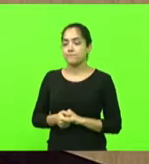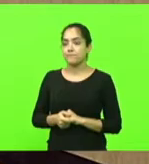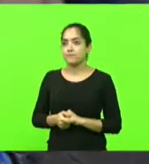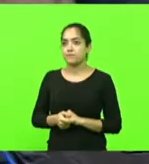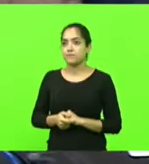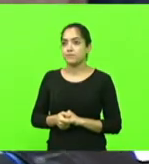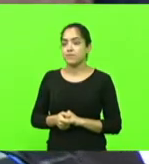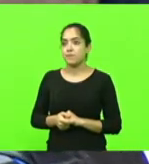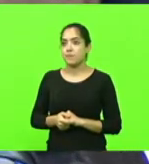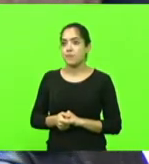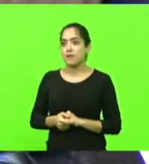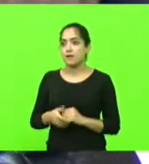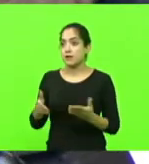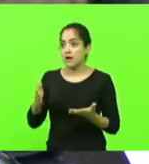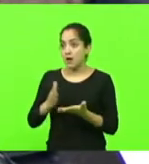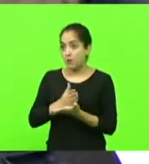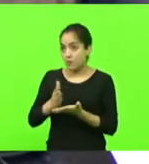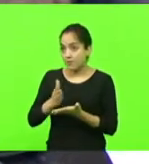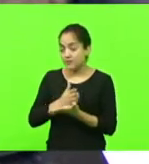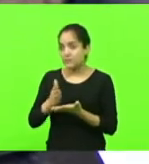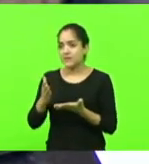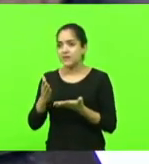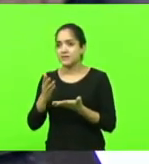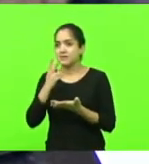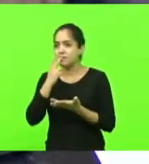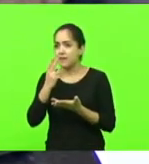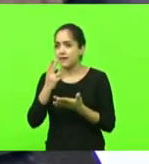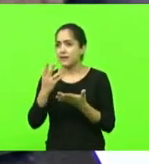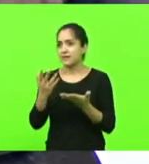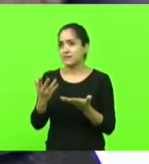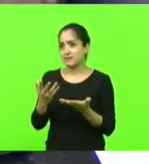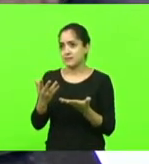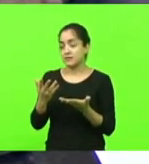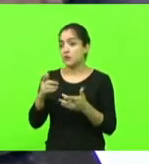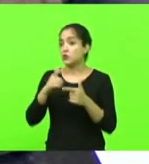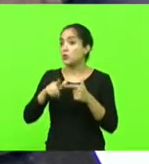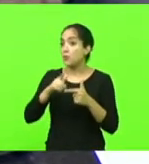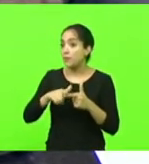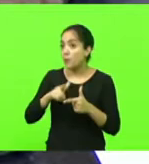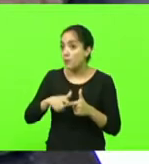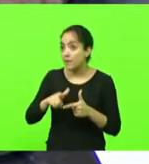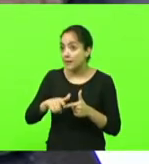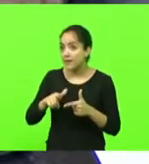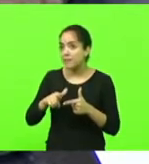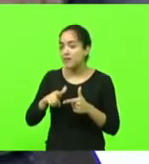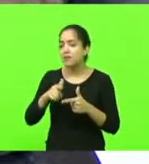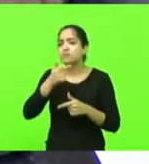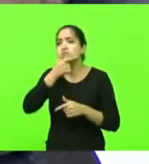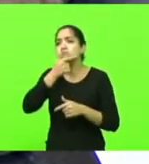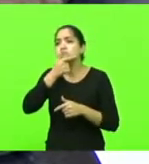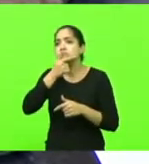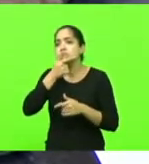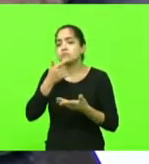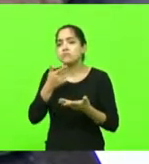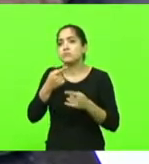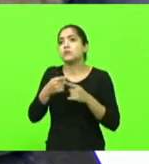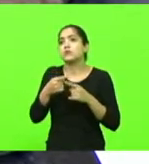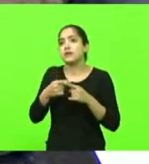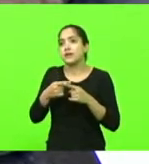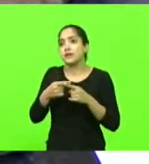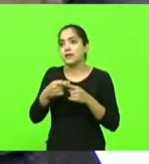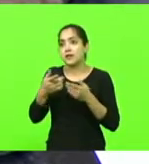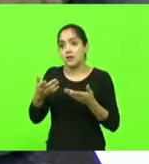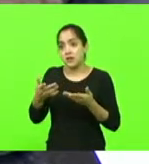Presidente, algumas vezes eu tenho a impressão que o maior problema do Brasil são os queijos, porque o